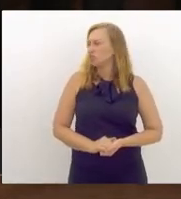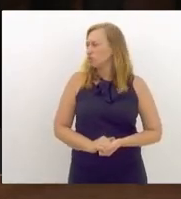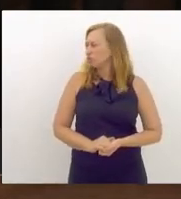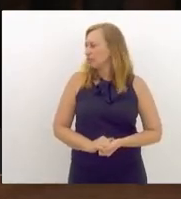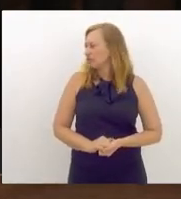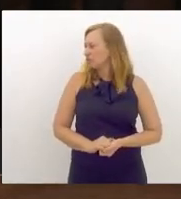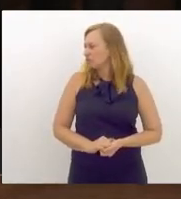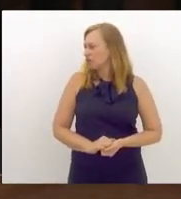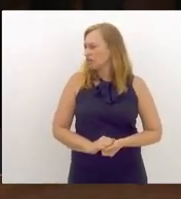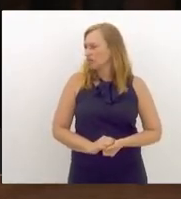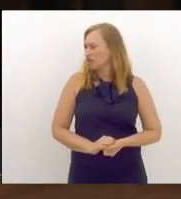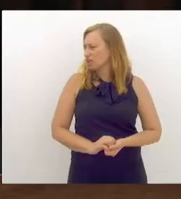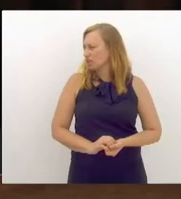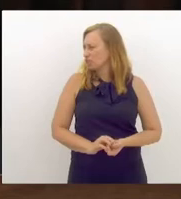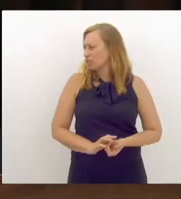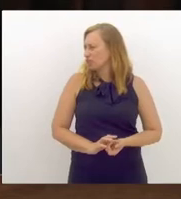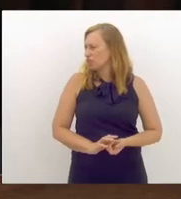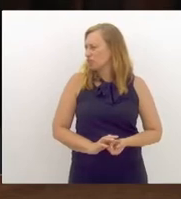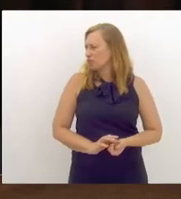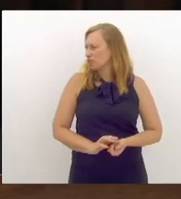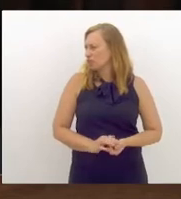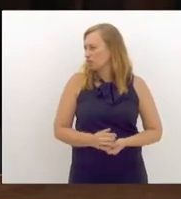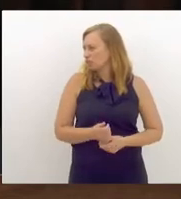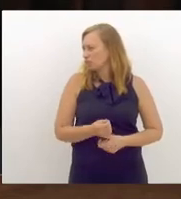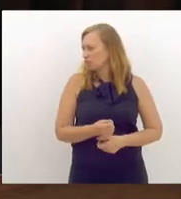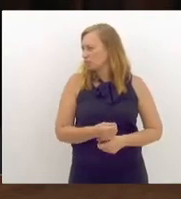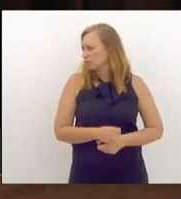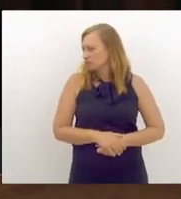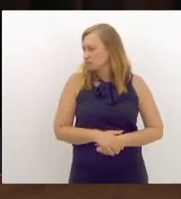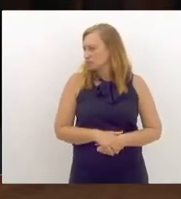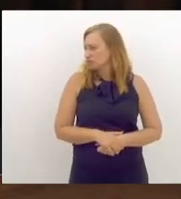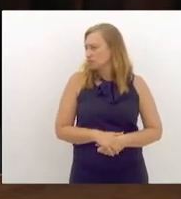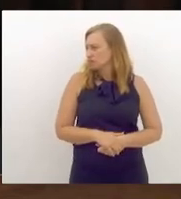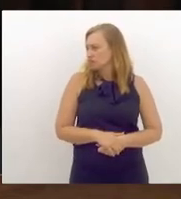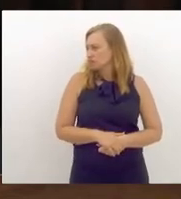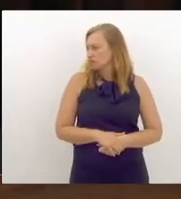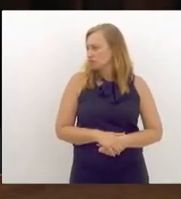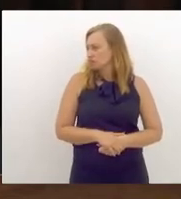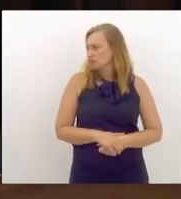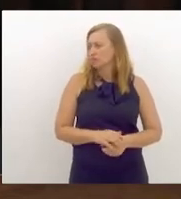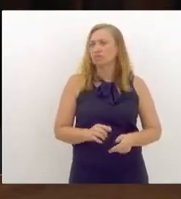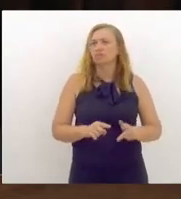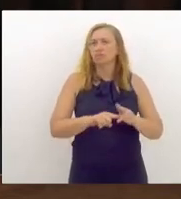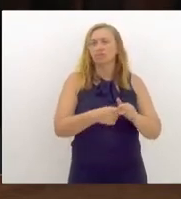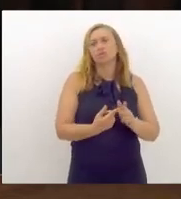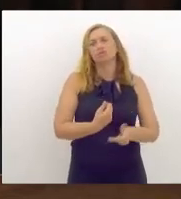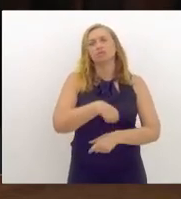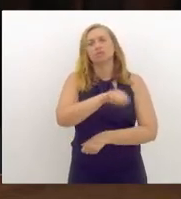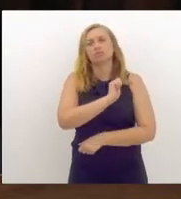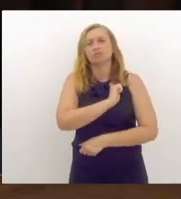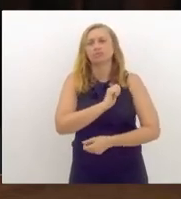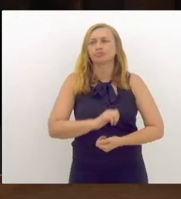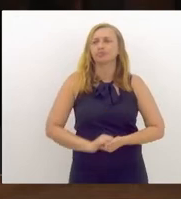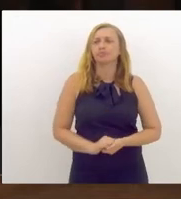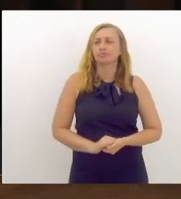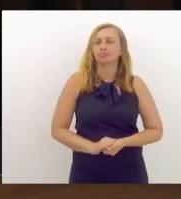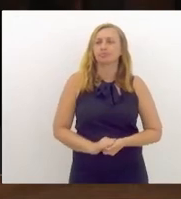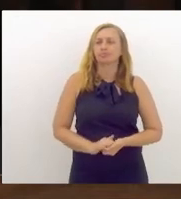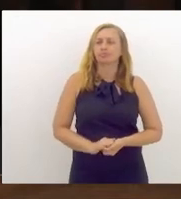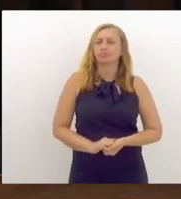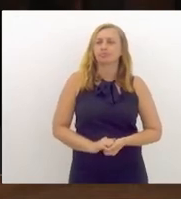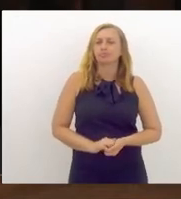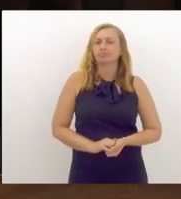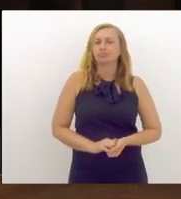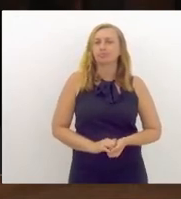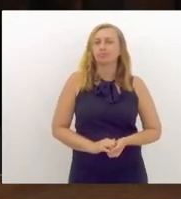federal é feita pelo congresso nacional é um campo de lutas que merece ser revisado né como a própria casa